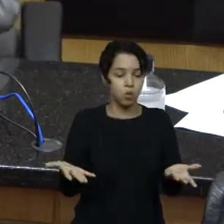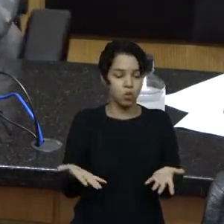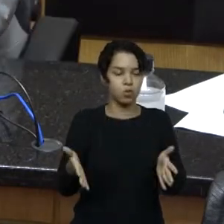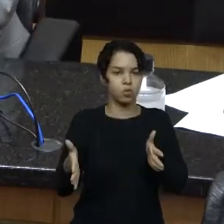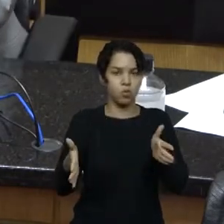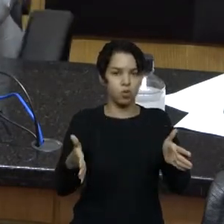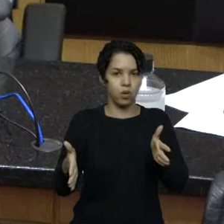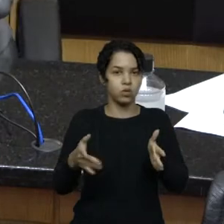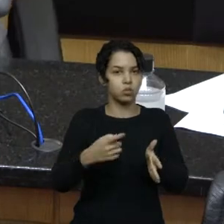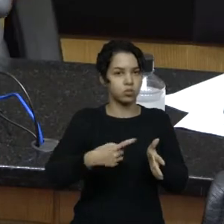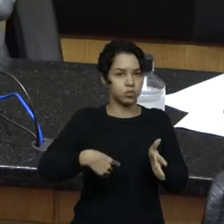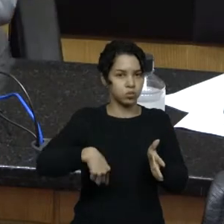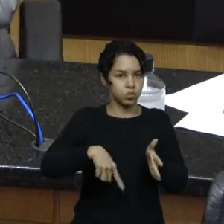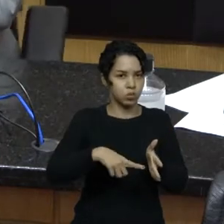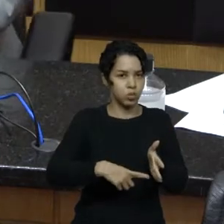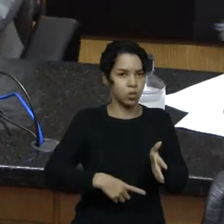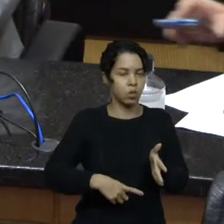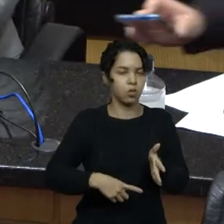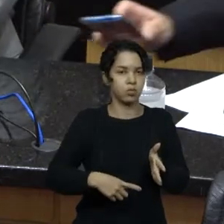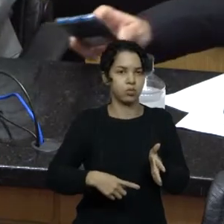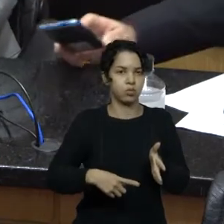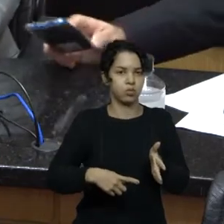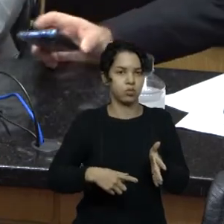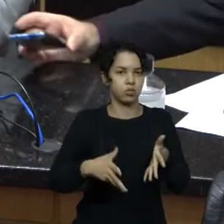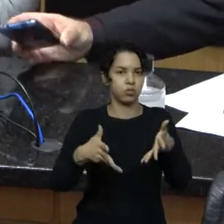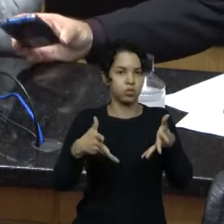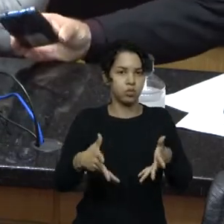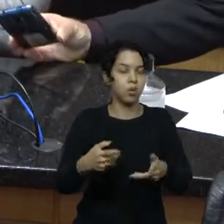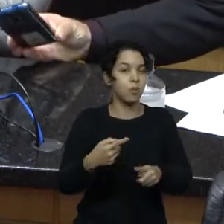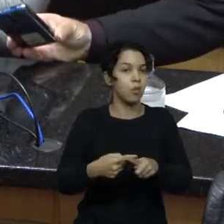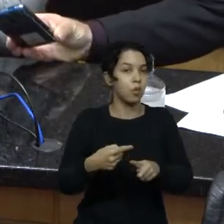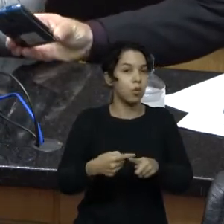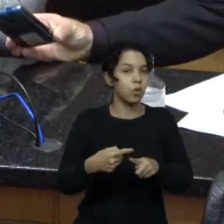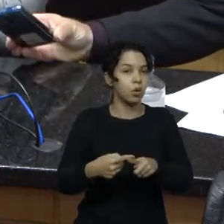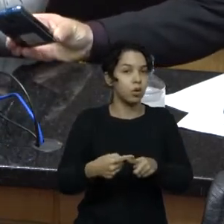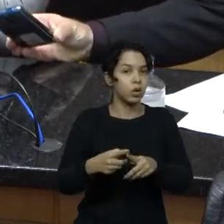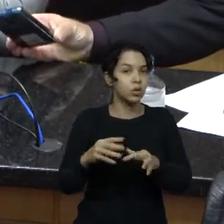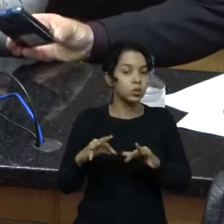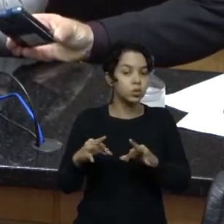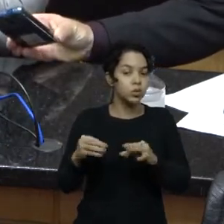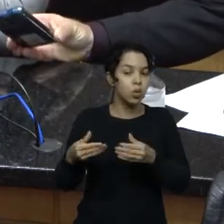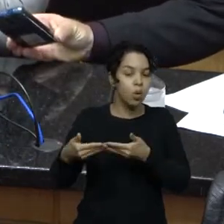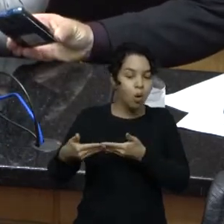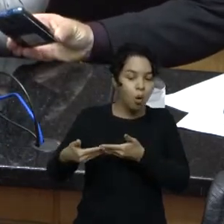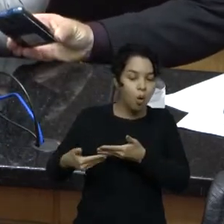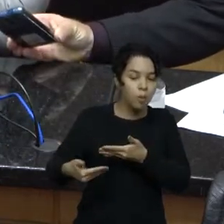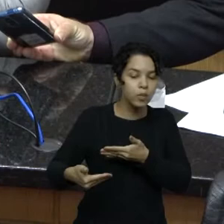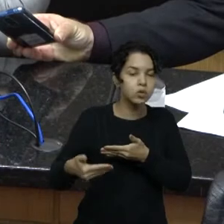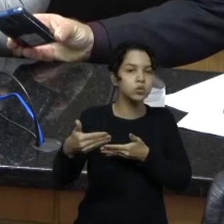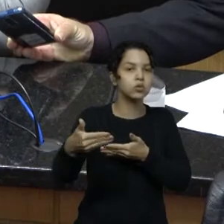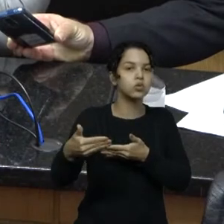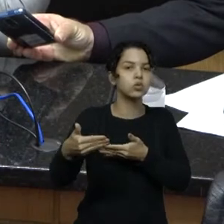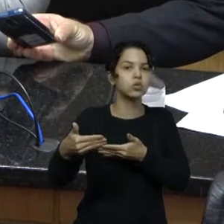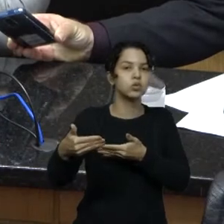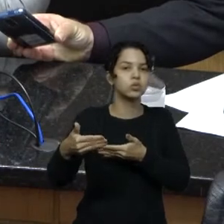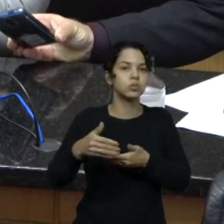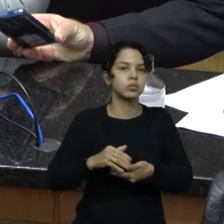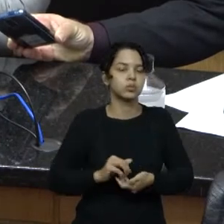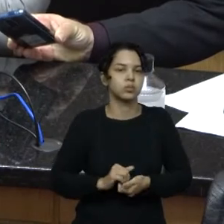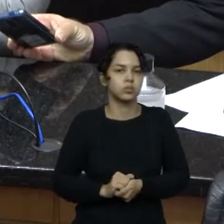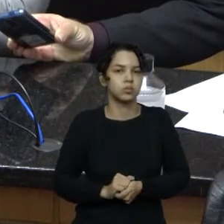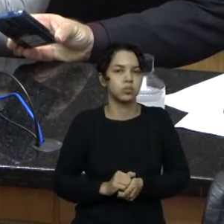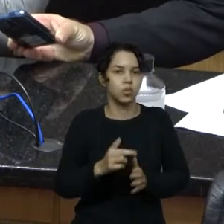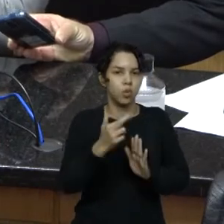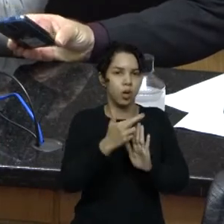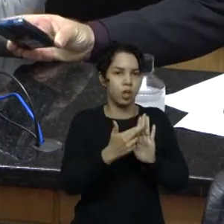nós estamos chegando é porque tudo começou e quando do